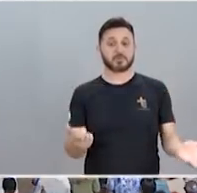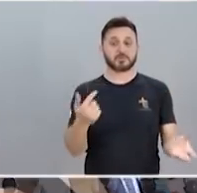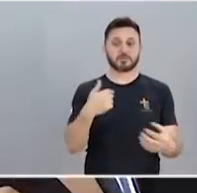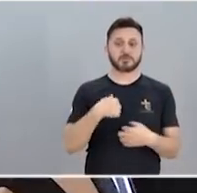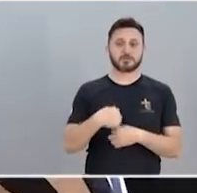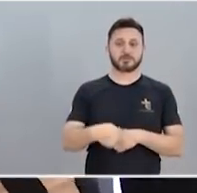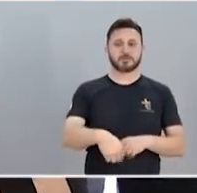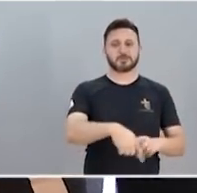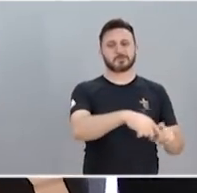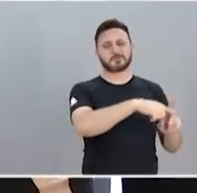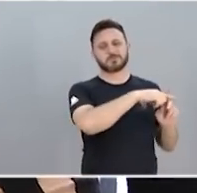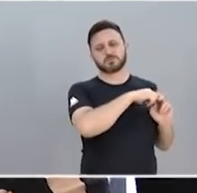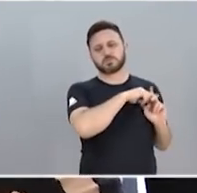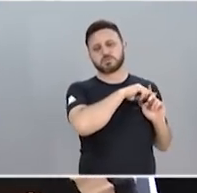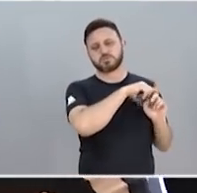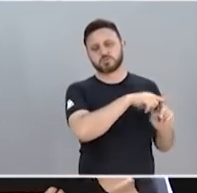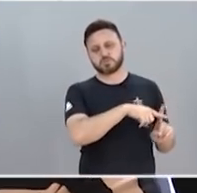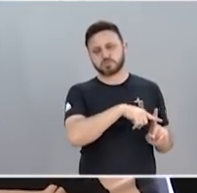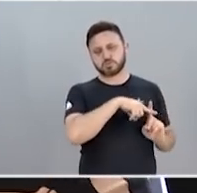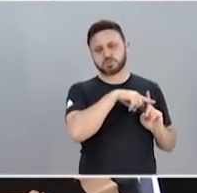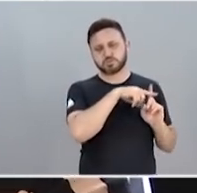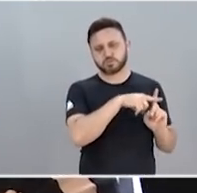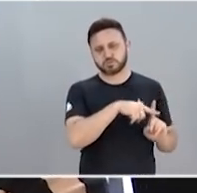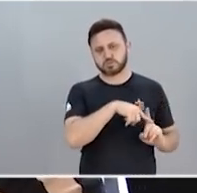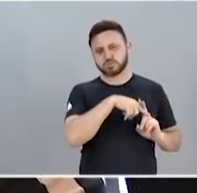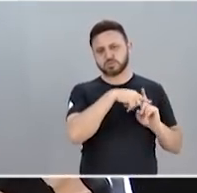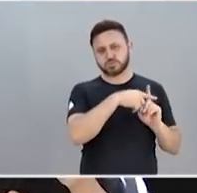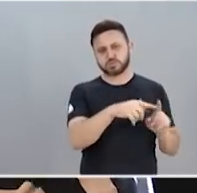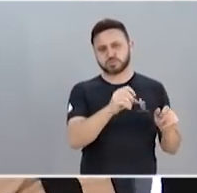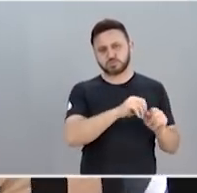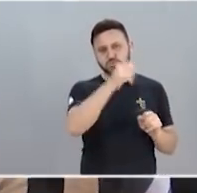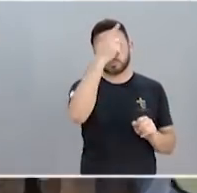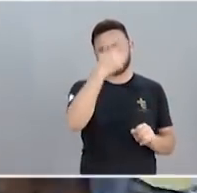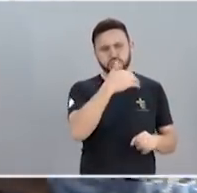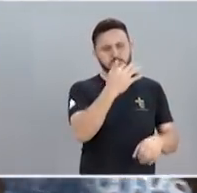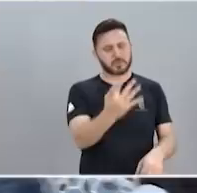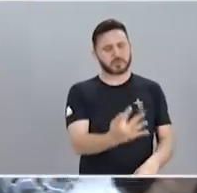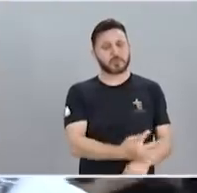a cruz pensar, faz-me